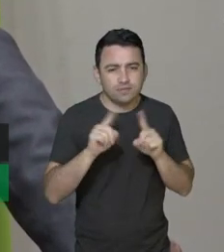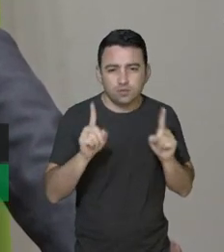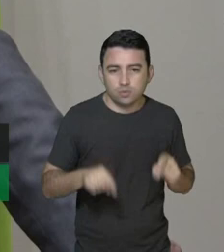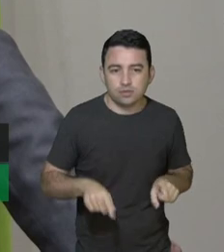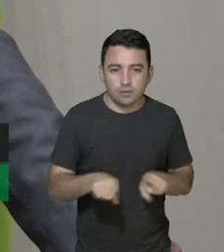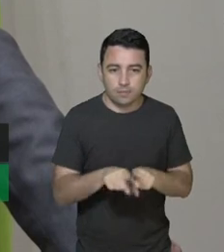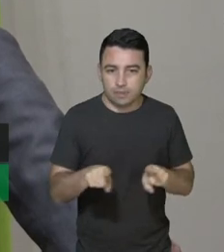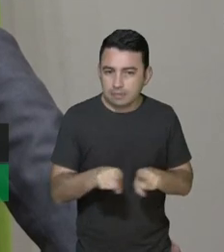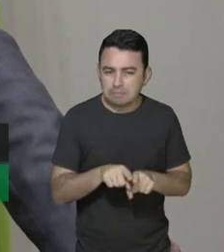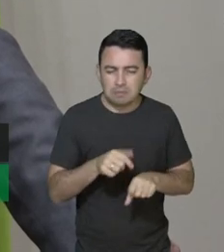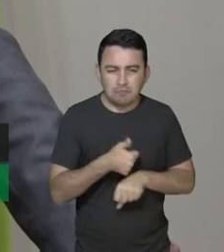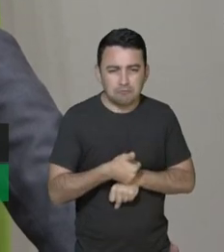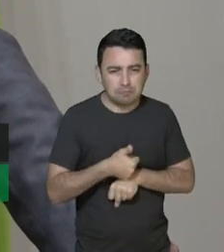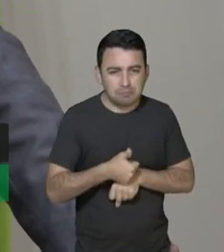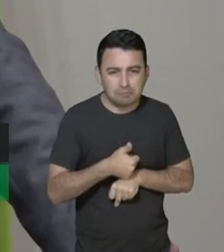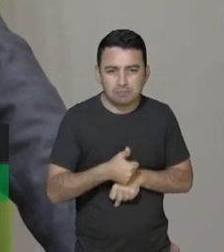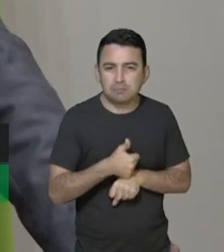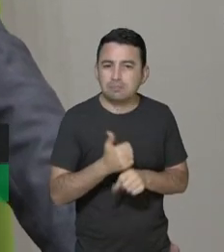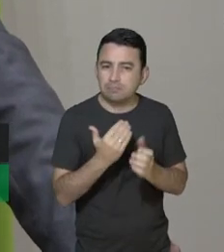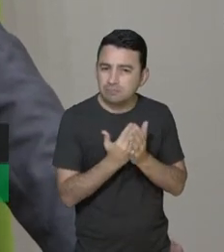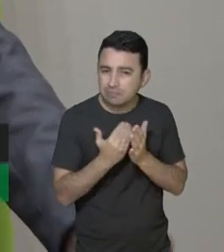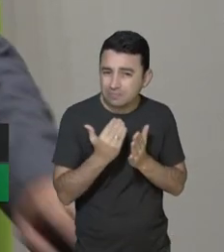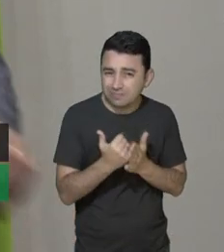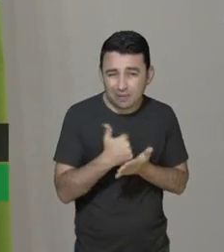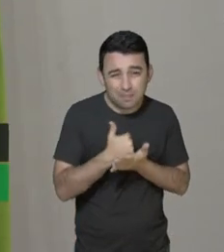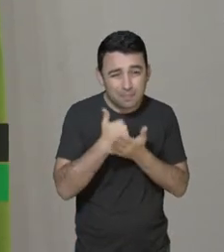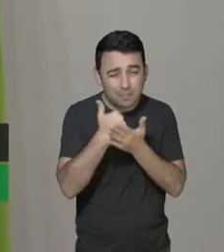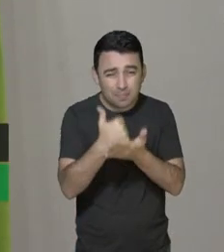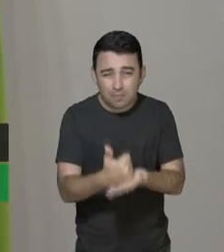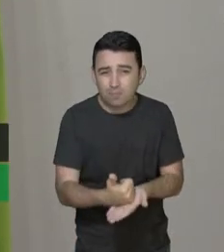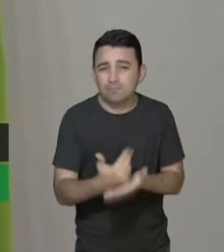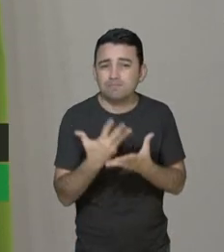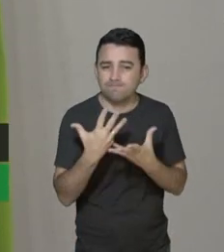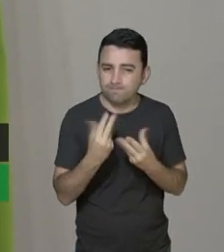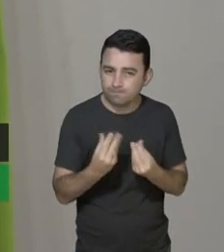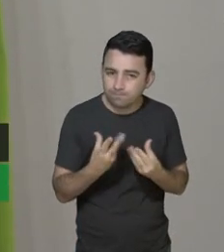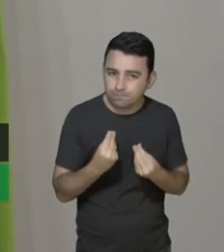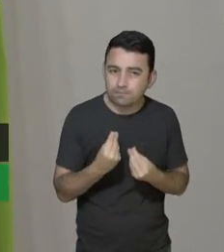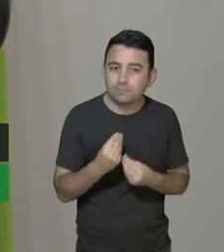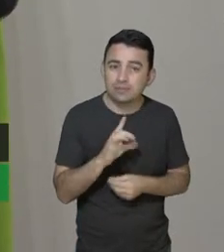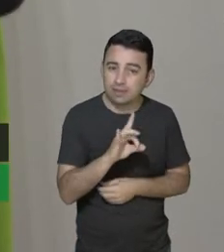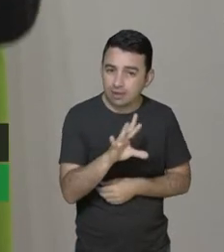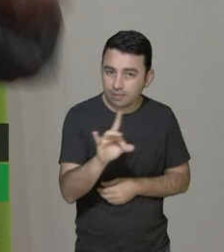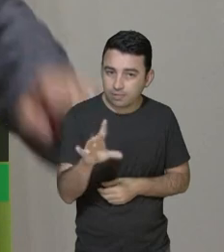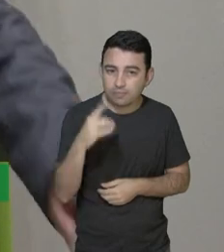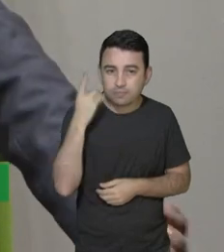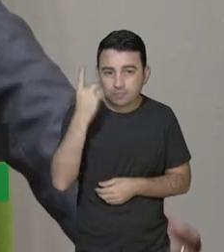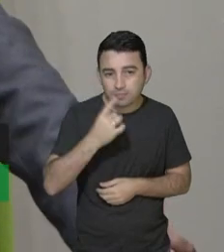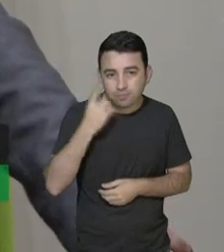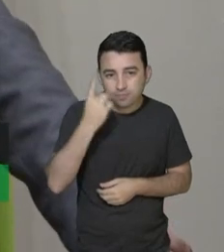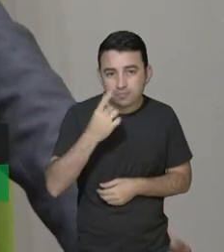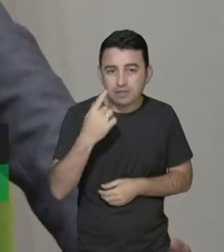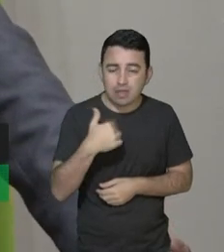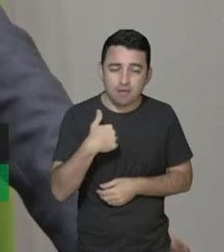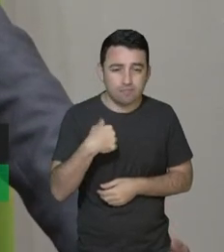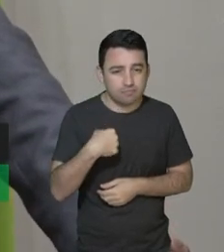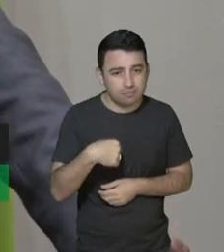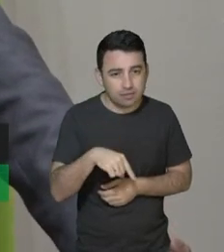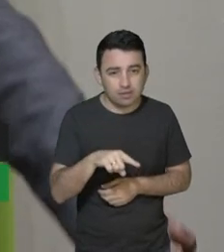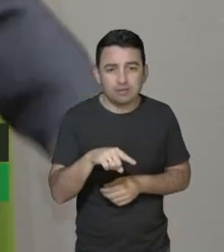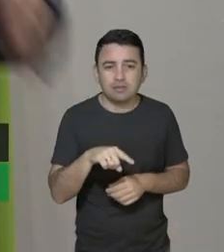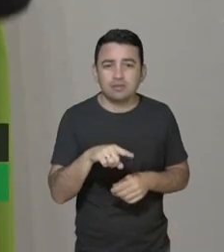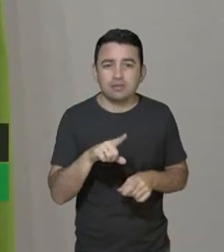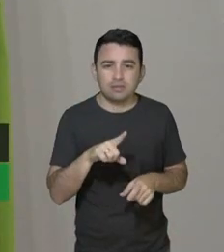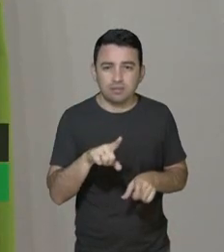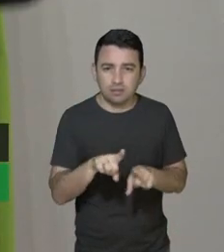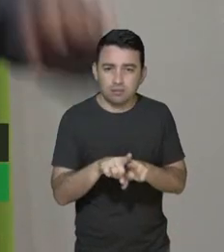muito profissionais, que ajudam muito cada parlamentar. Então, só levo daqui boas